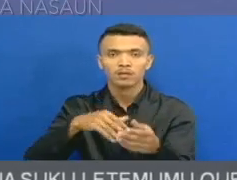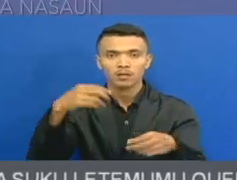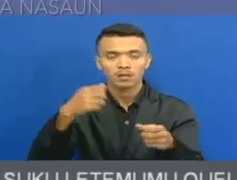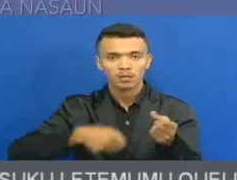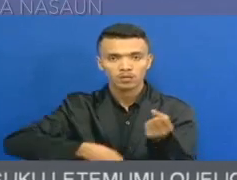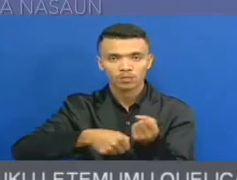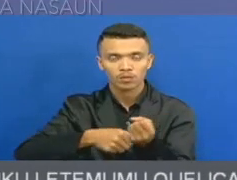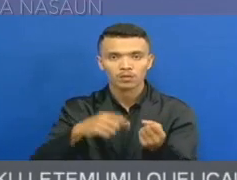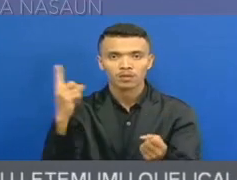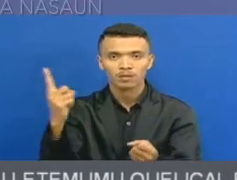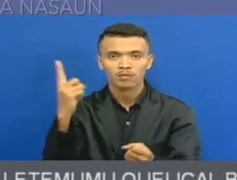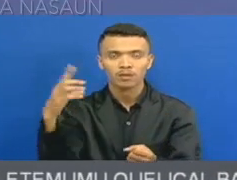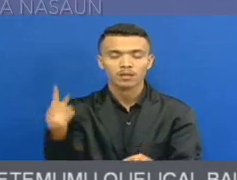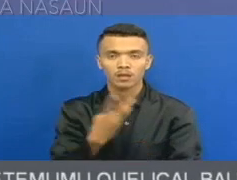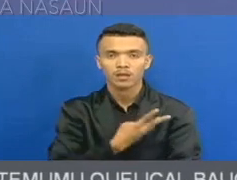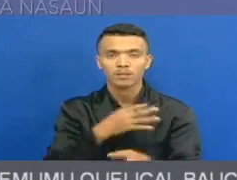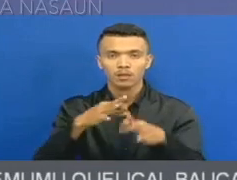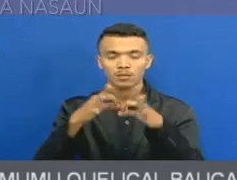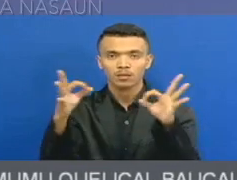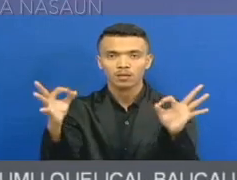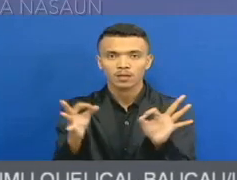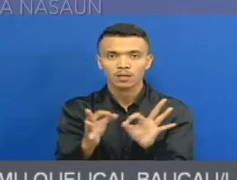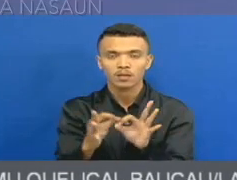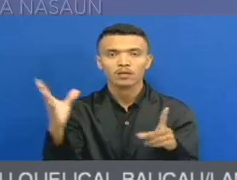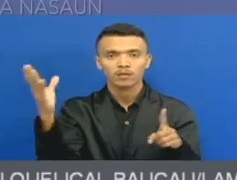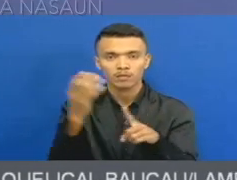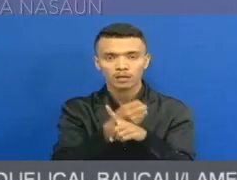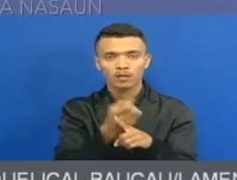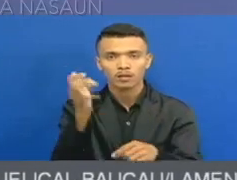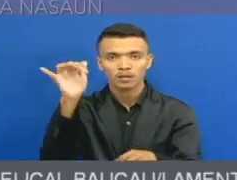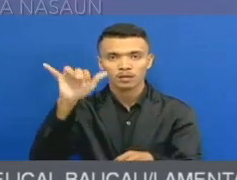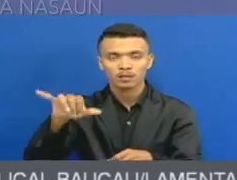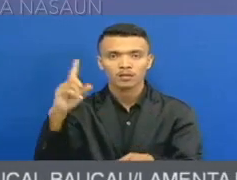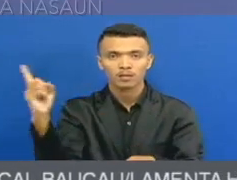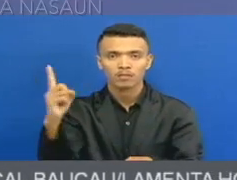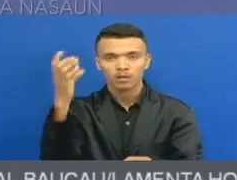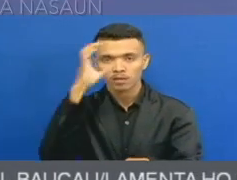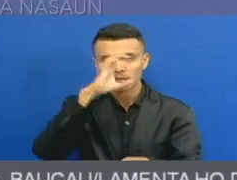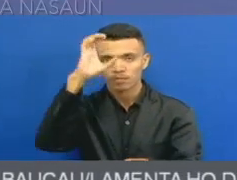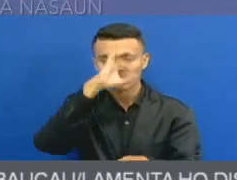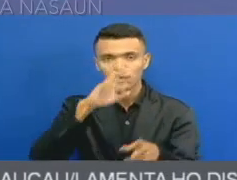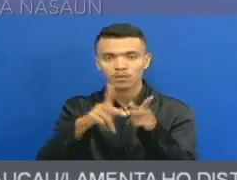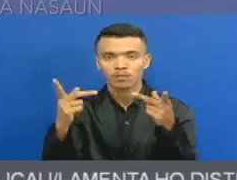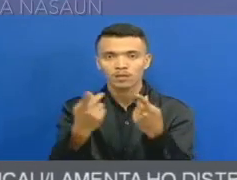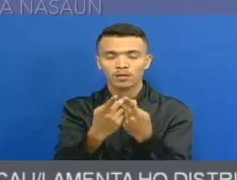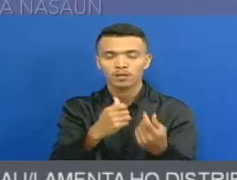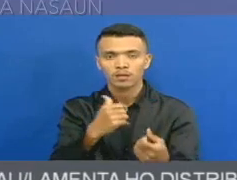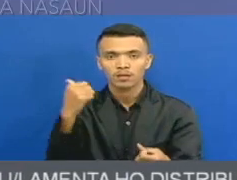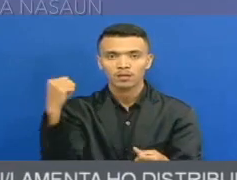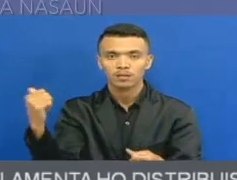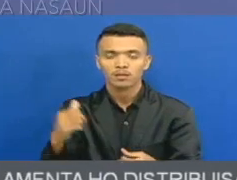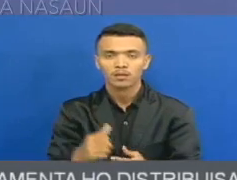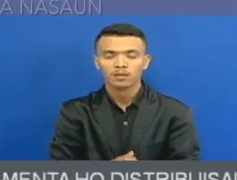fati ami. A padia não completa falta ser nem. Por isso, a fati buca, companhia lesser.